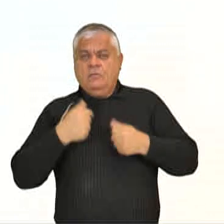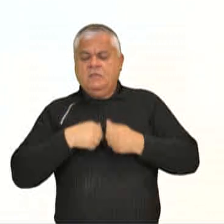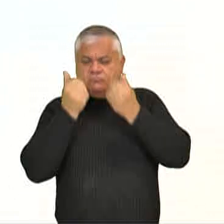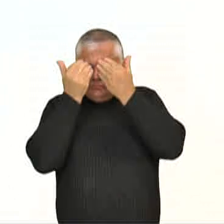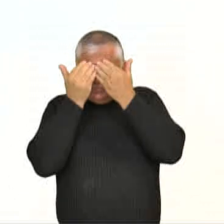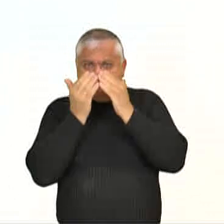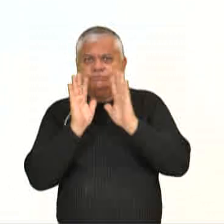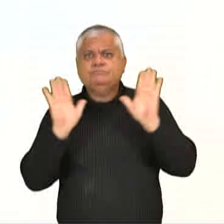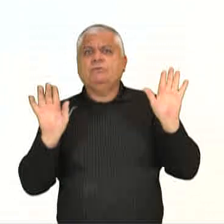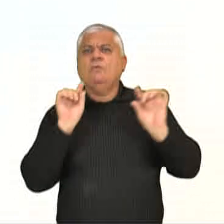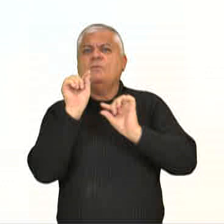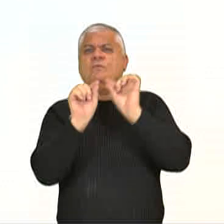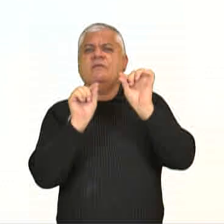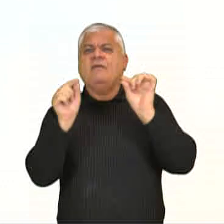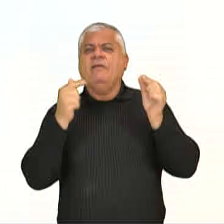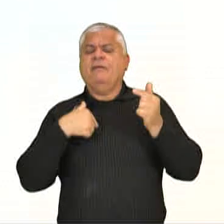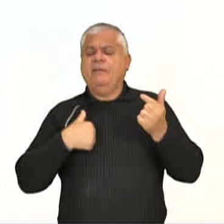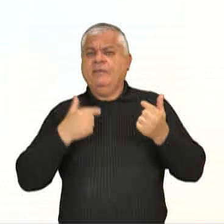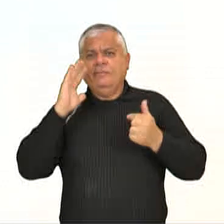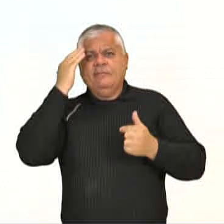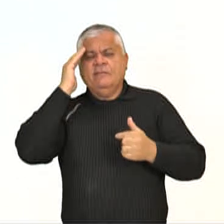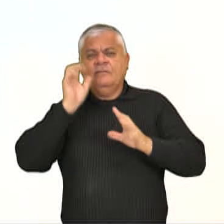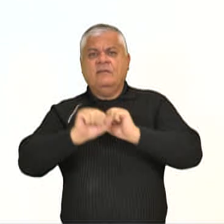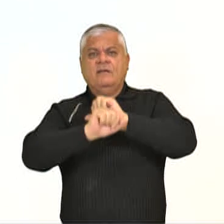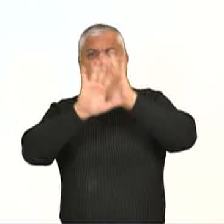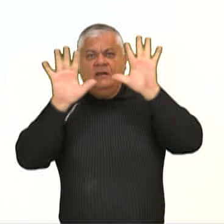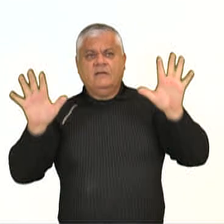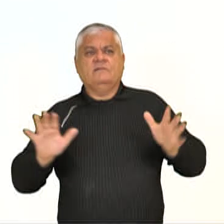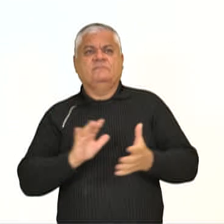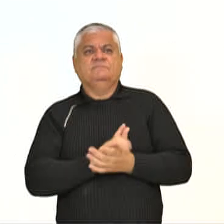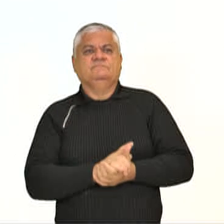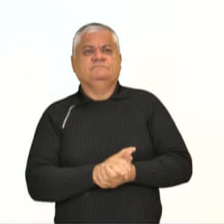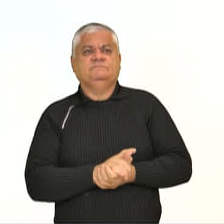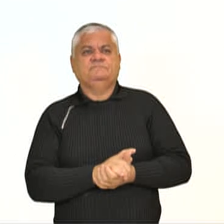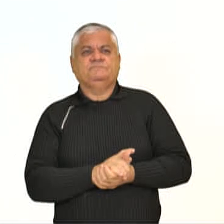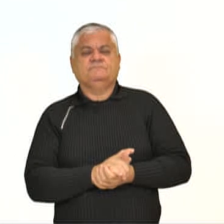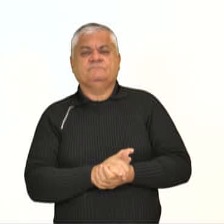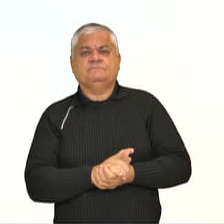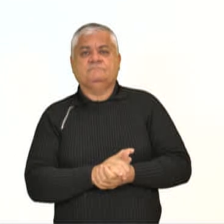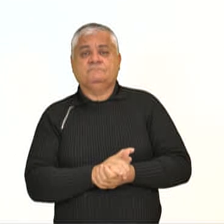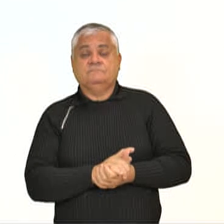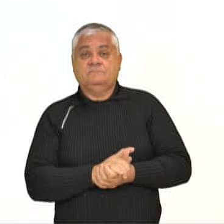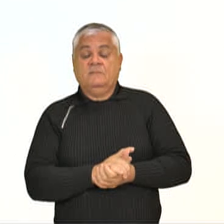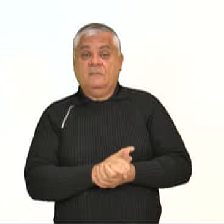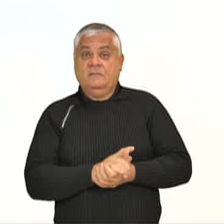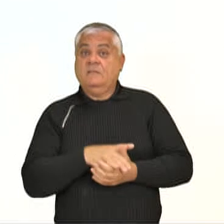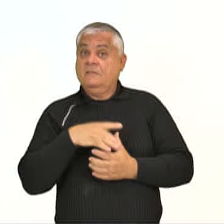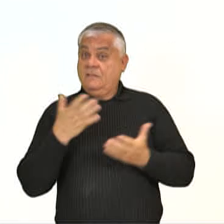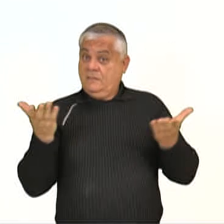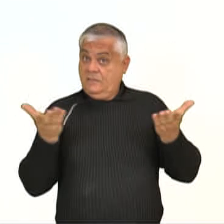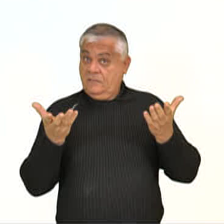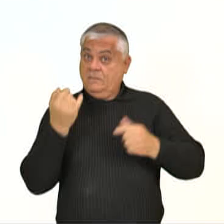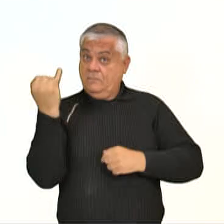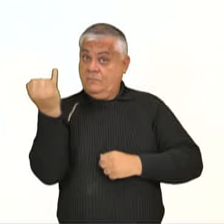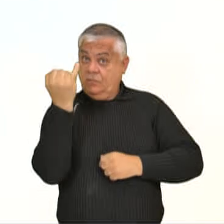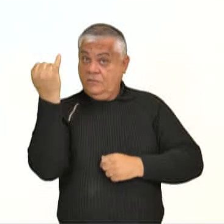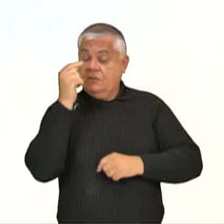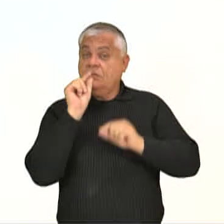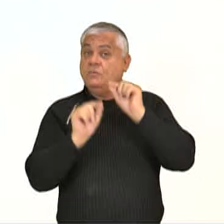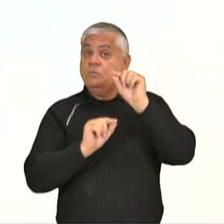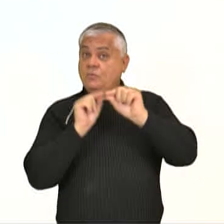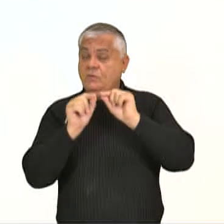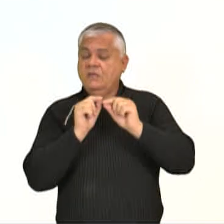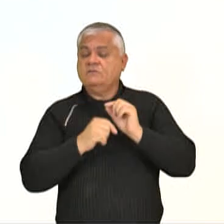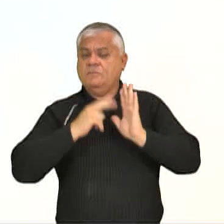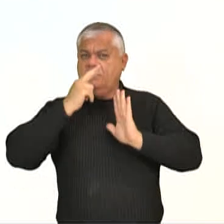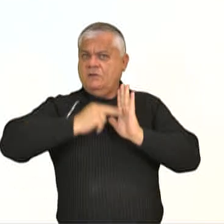né, a nós mesmos e ao mundo, né? Então, um dos nossos conceitos essenciais quando a gente